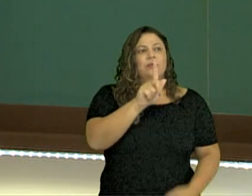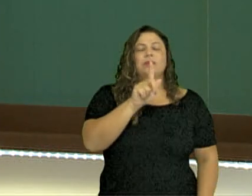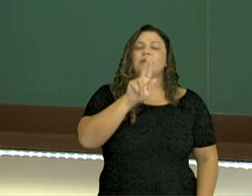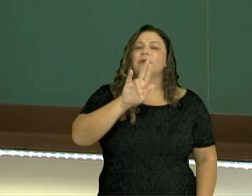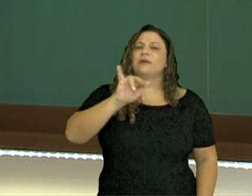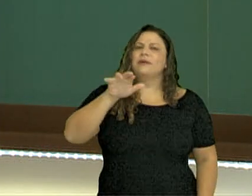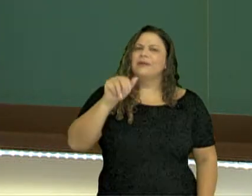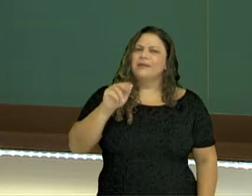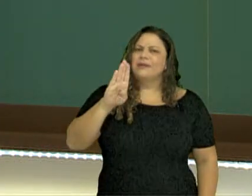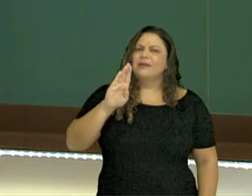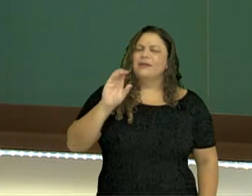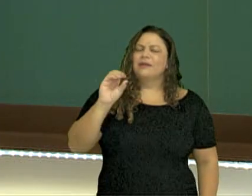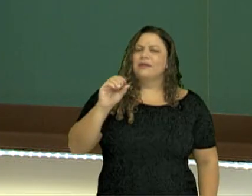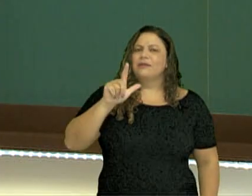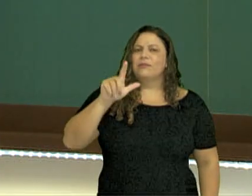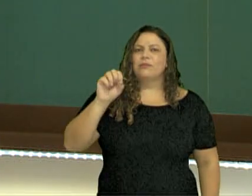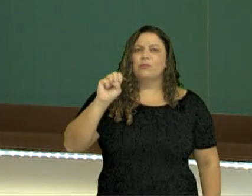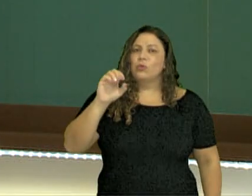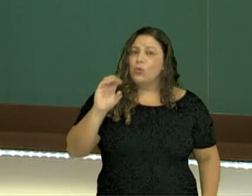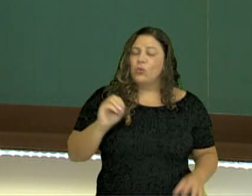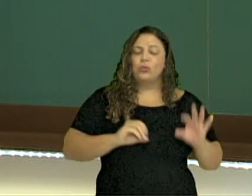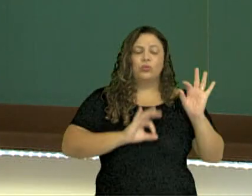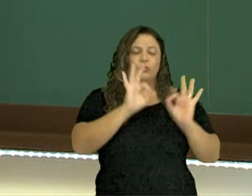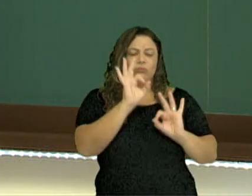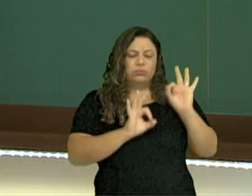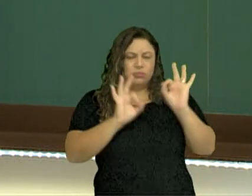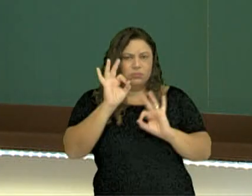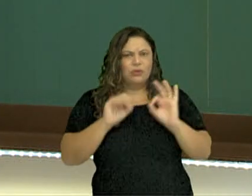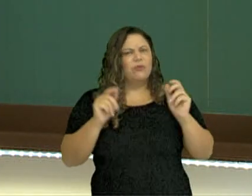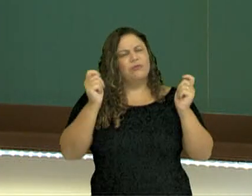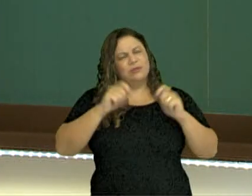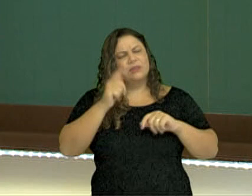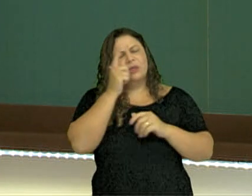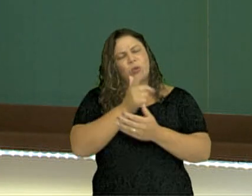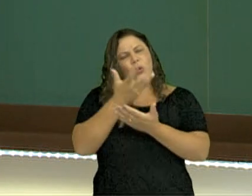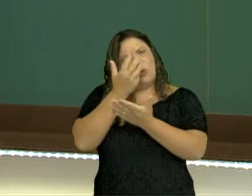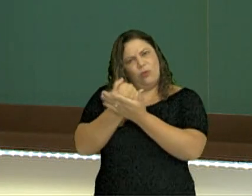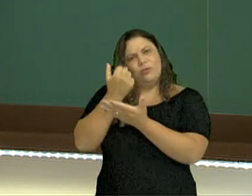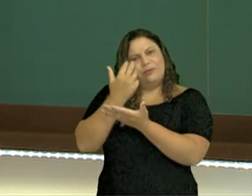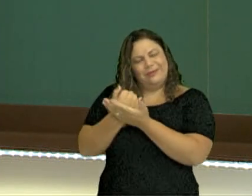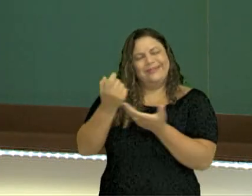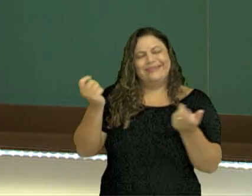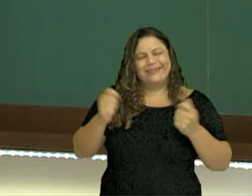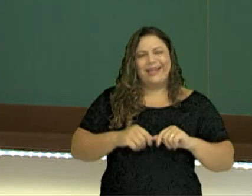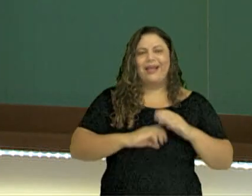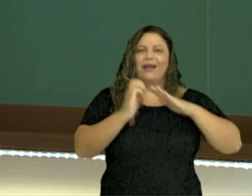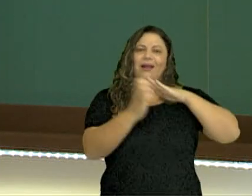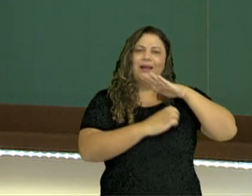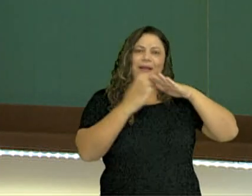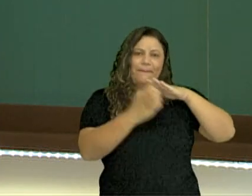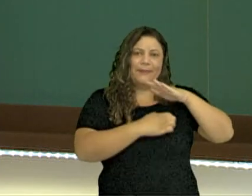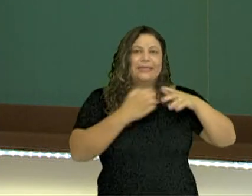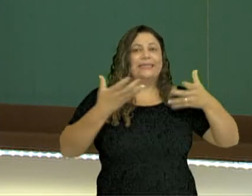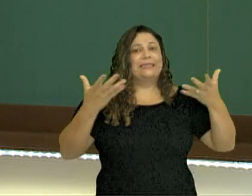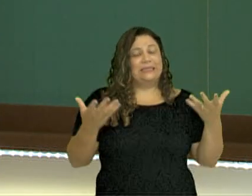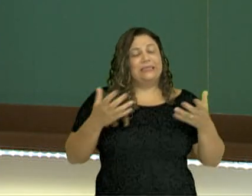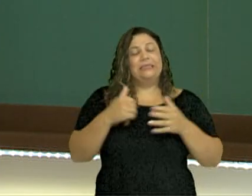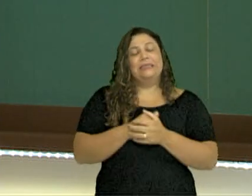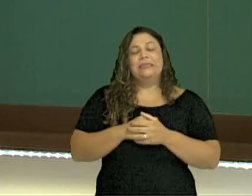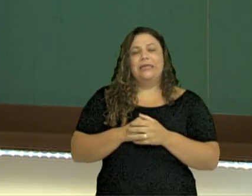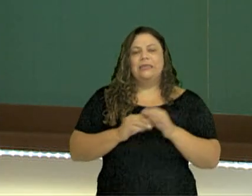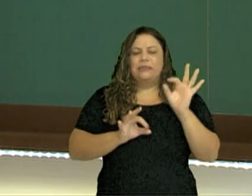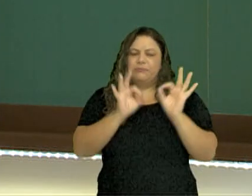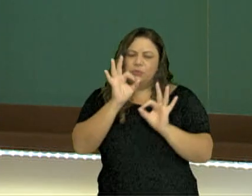Organize, que você pode baixar para o teu smartphone e ter ali. Outras pessoas já gostam, principalmente em empresas ou